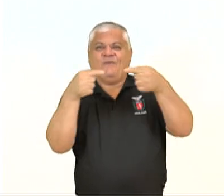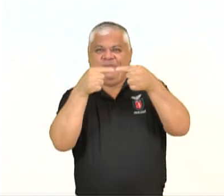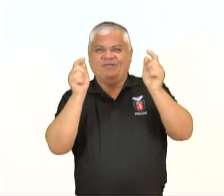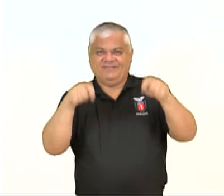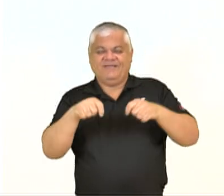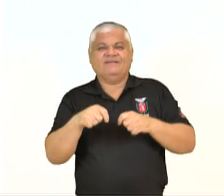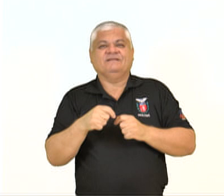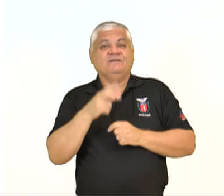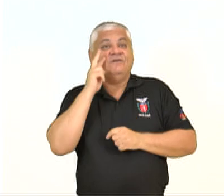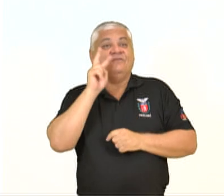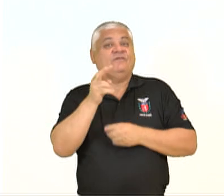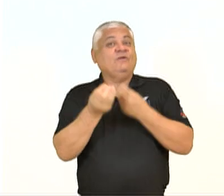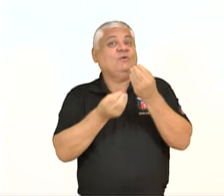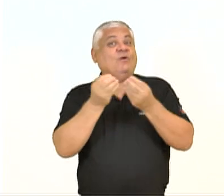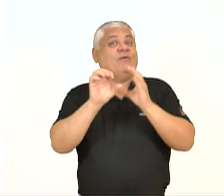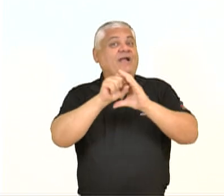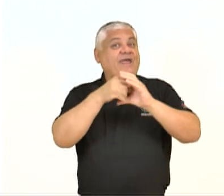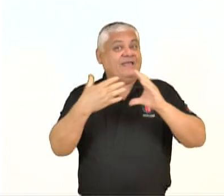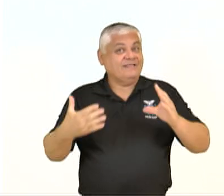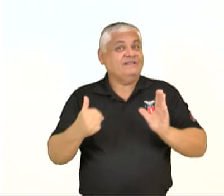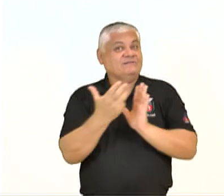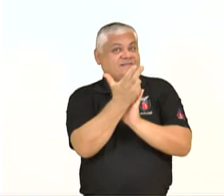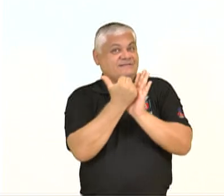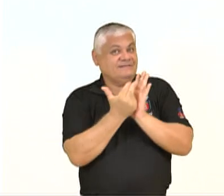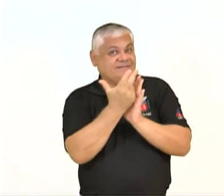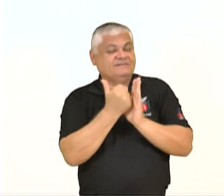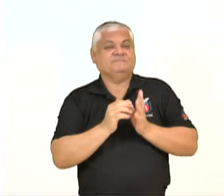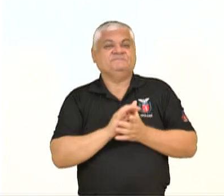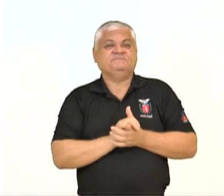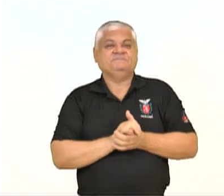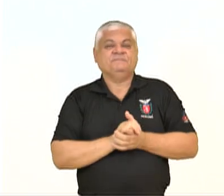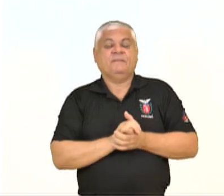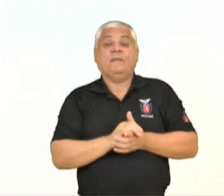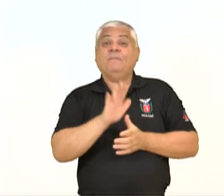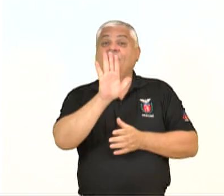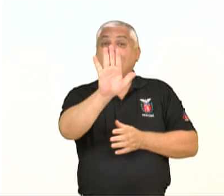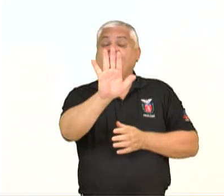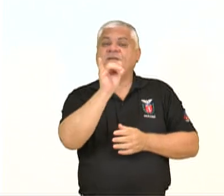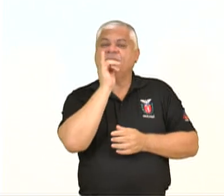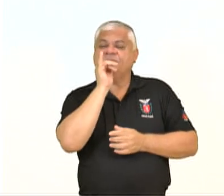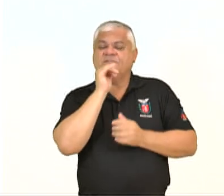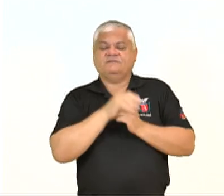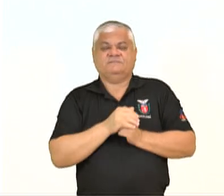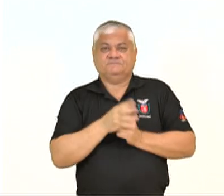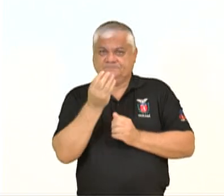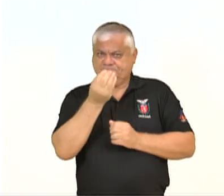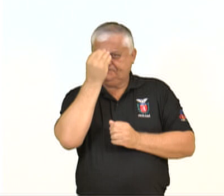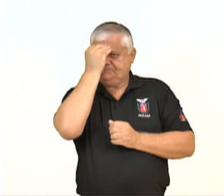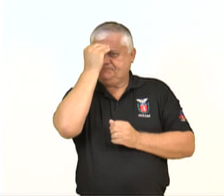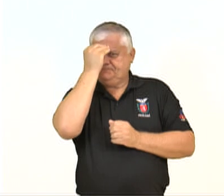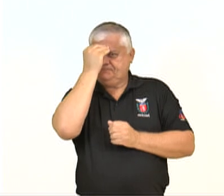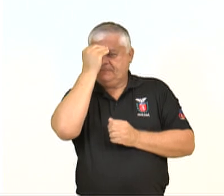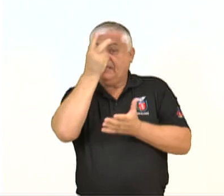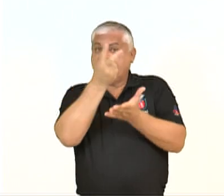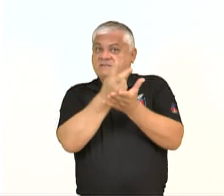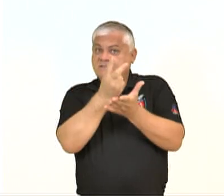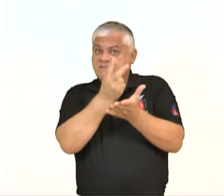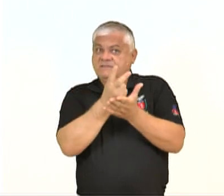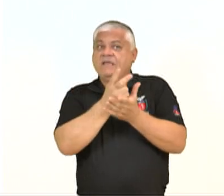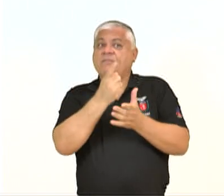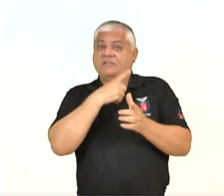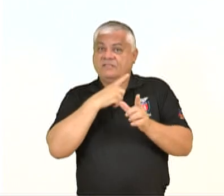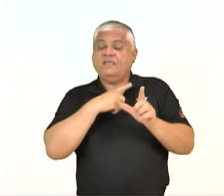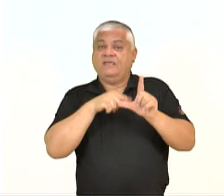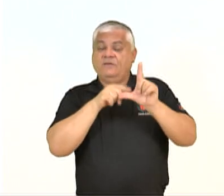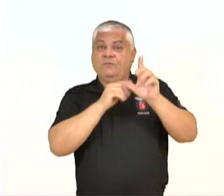gente observar na característica geométrica da parábola. Mas nós não podemos esquecer que ela sempre vai ter um ponto de máximo, um